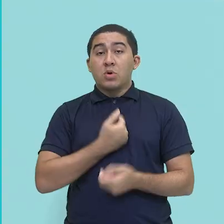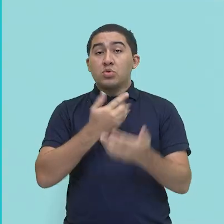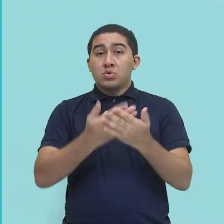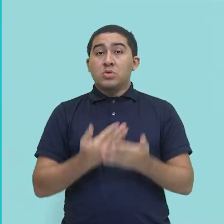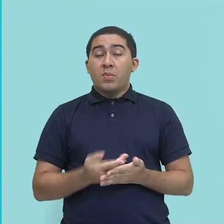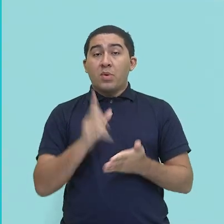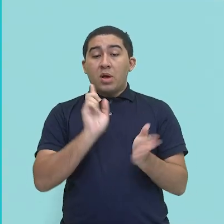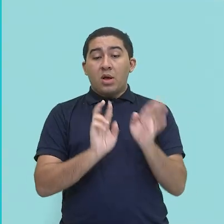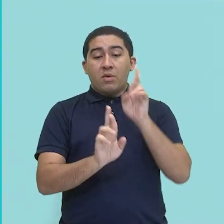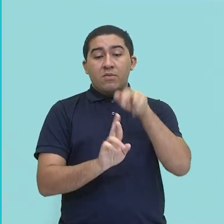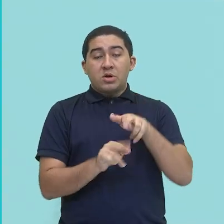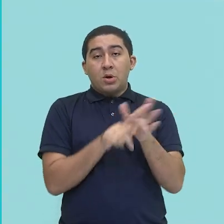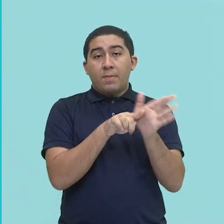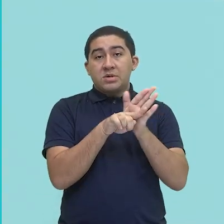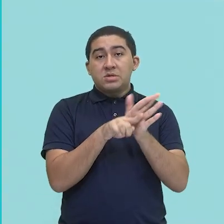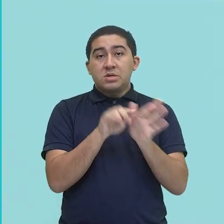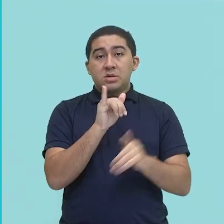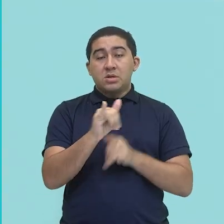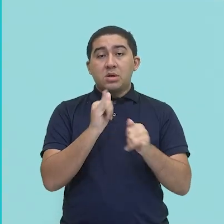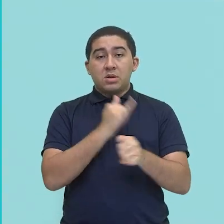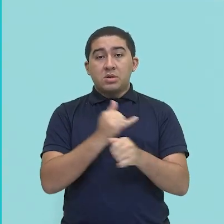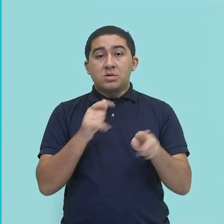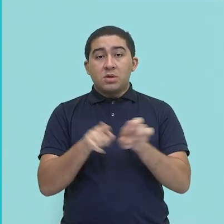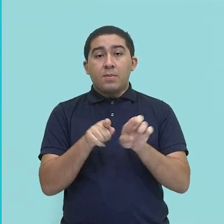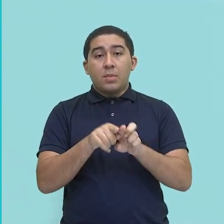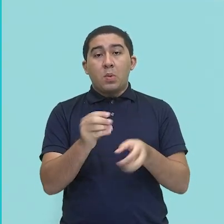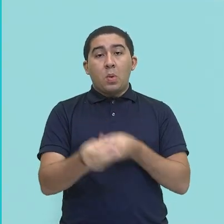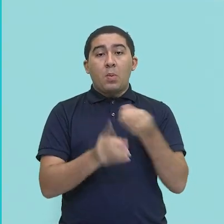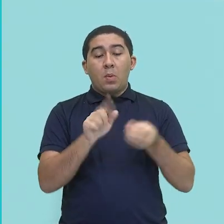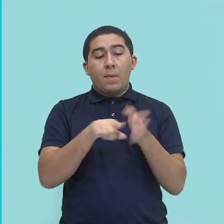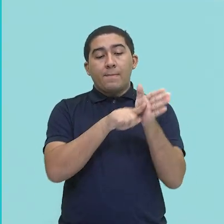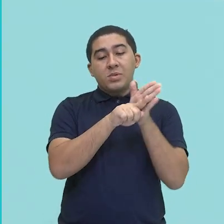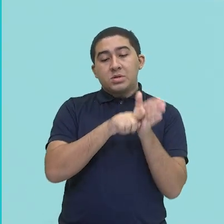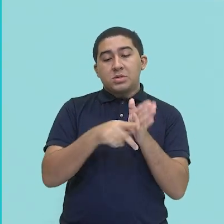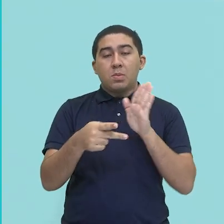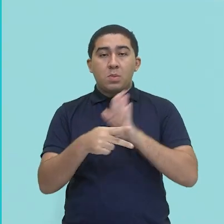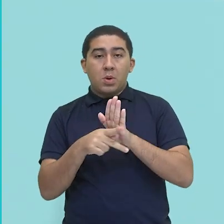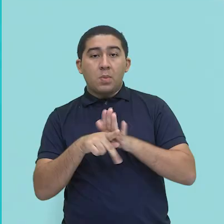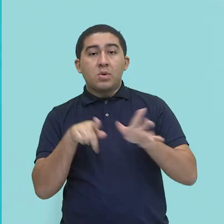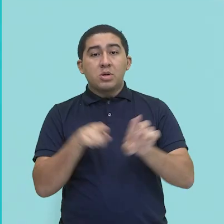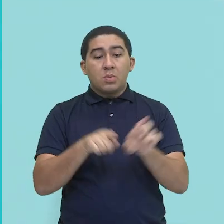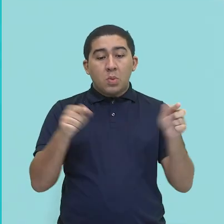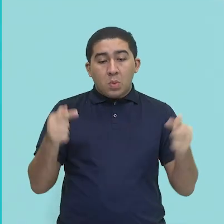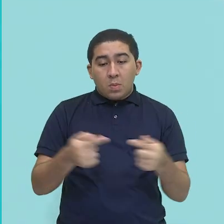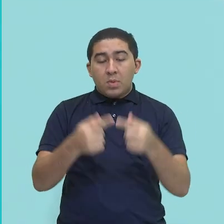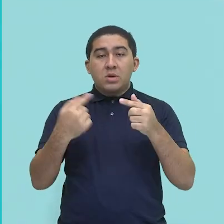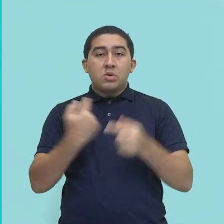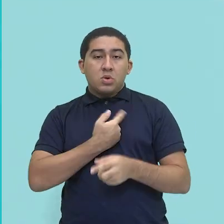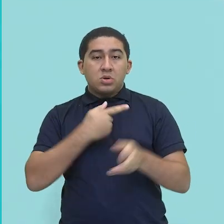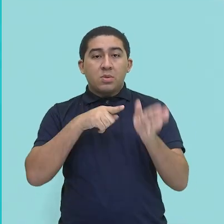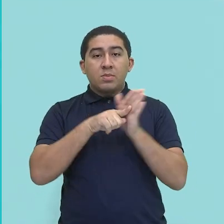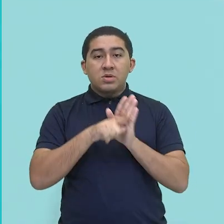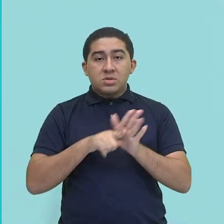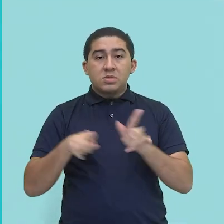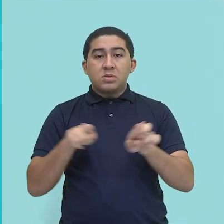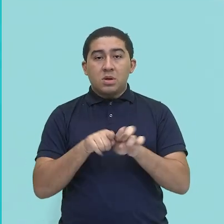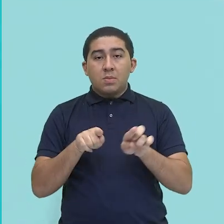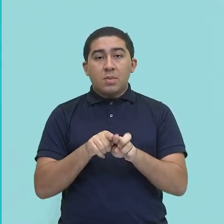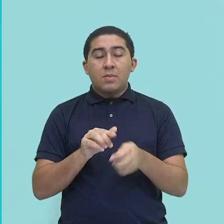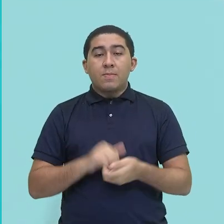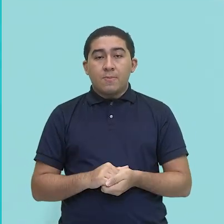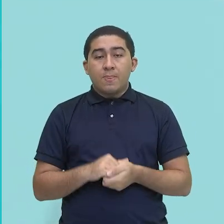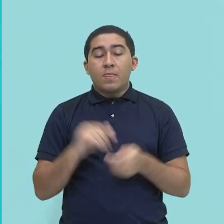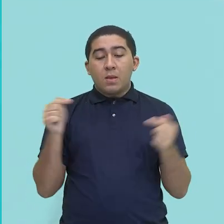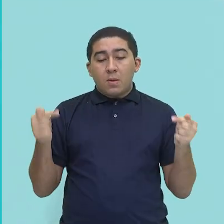sobre pesquisas na internet, né, algumas formas de pesquisar, né, ser mais assertivo em nossas pesquisas, nos